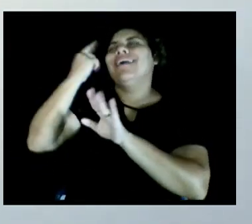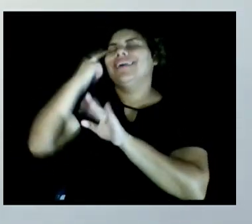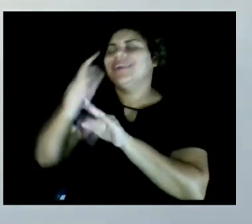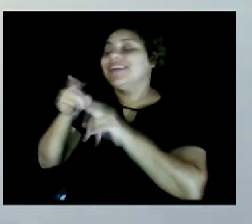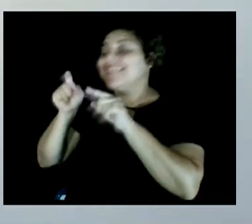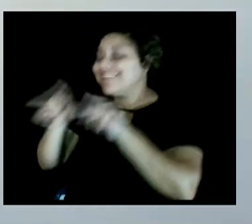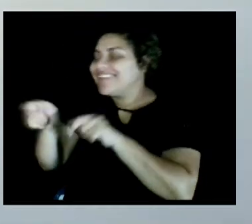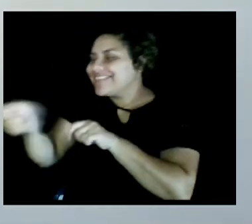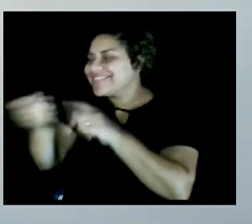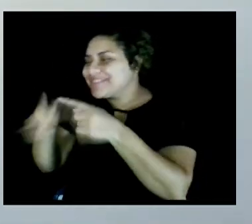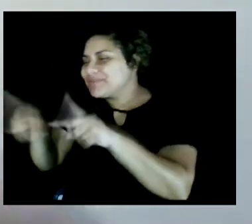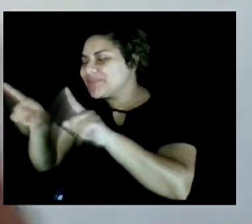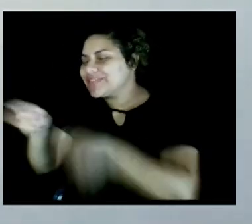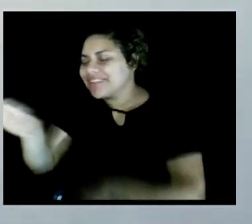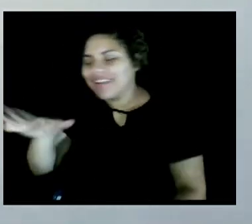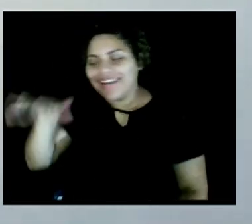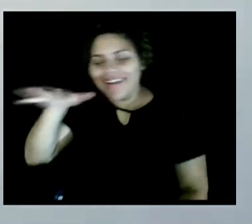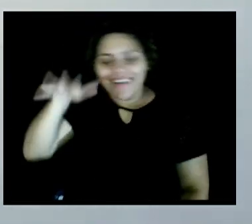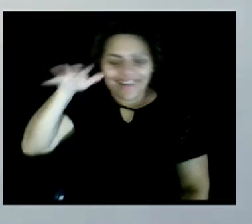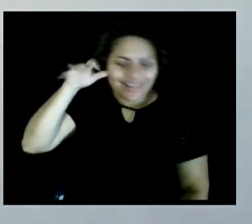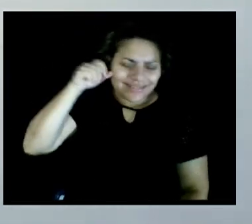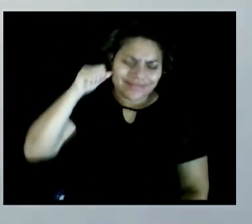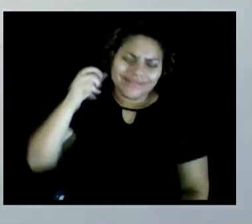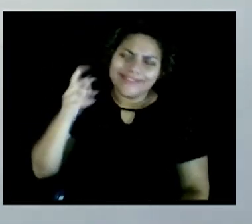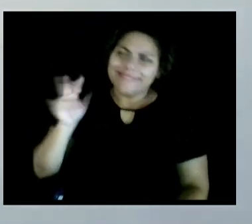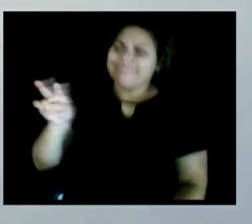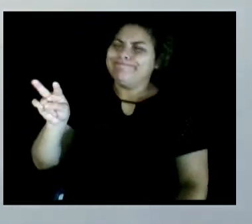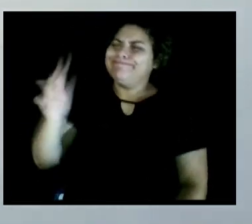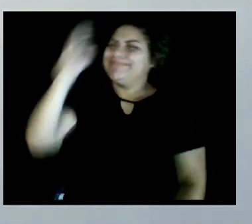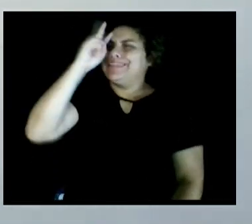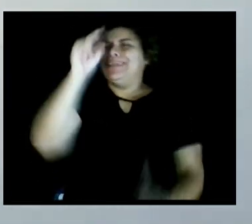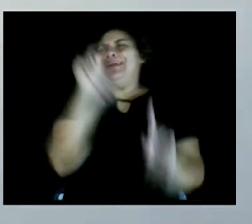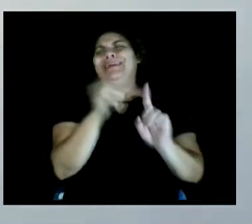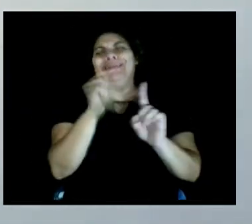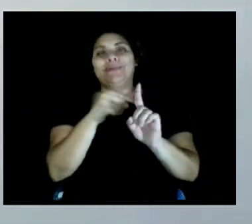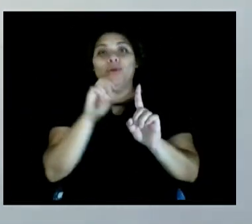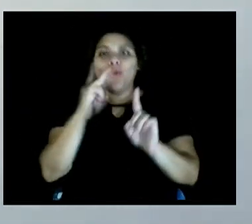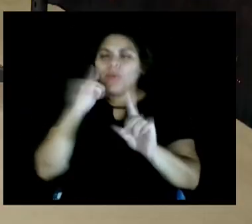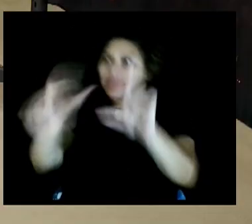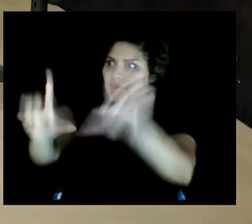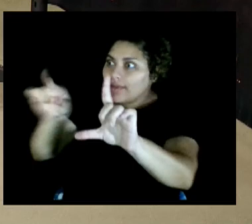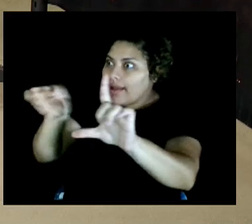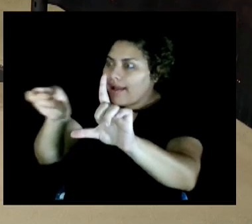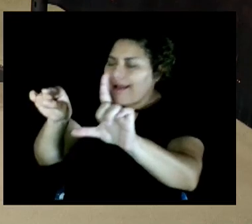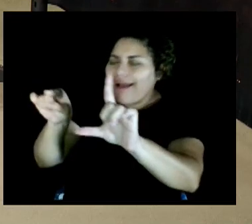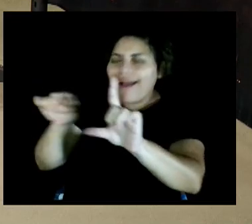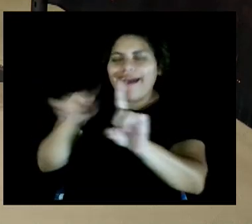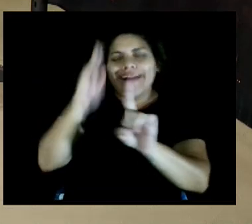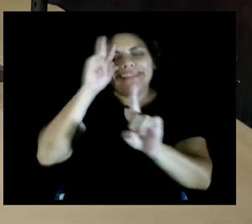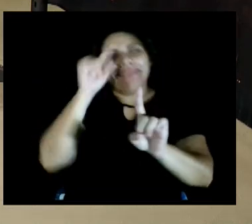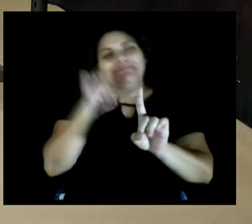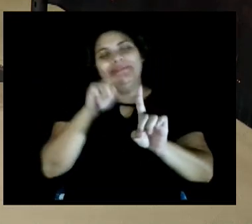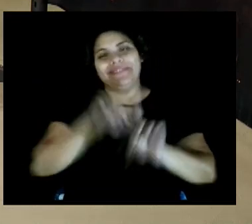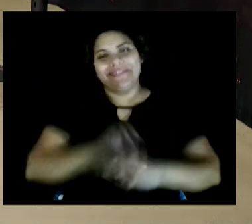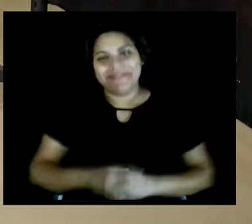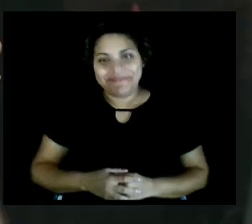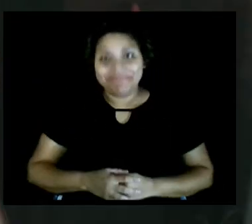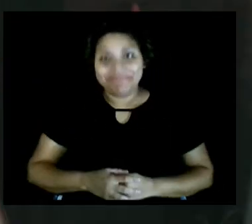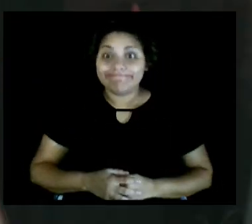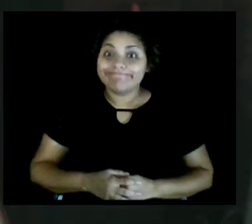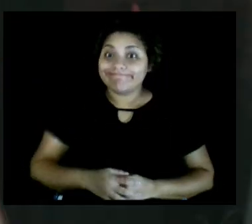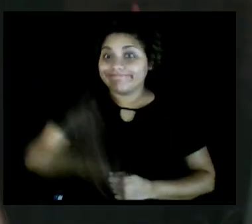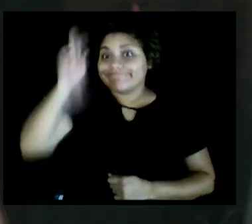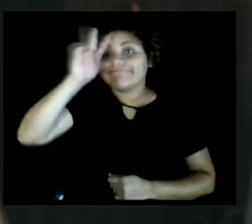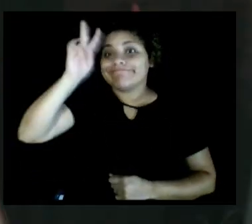de TV. Então, acaba gerando uma conexão muito profunda. Então, a nostalgia, frequentemente, ela